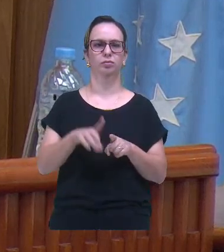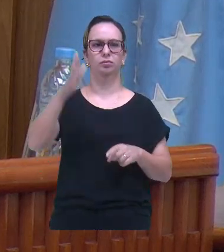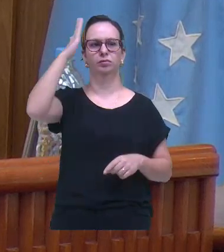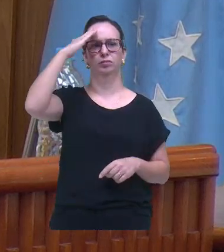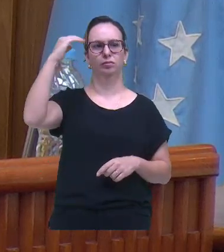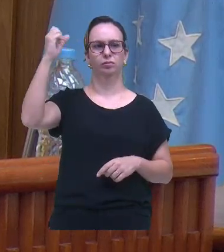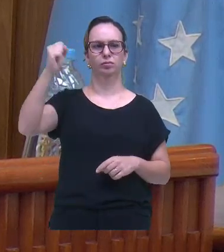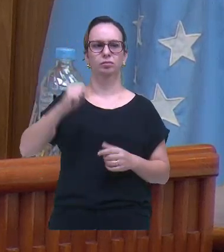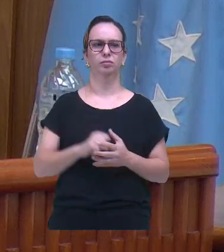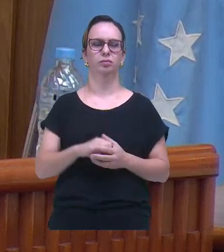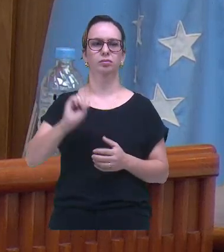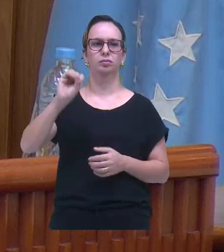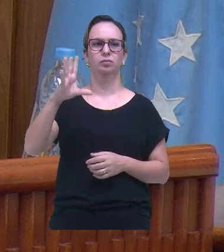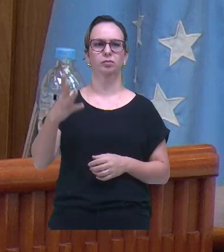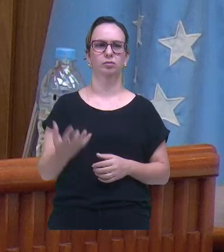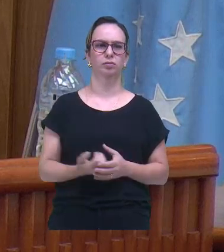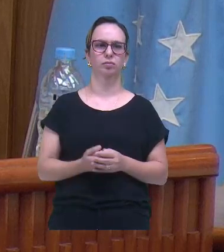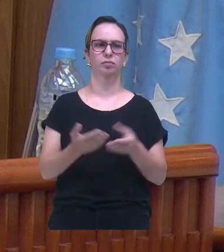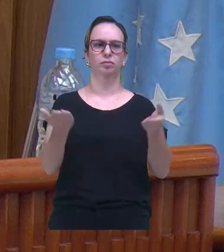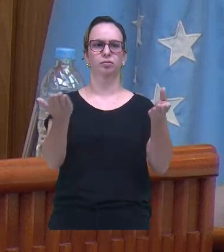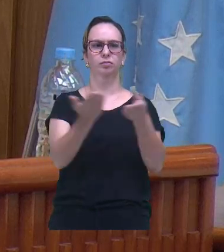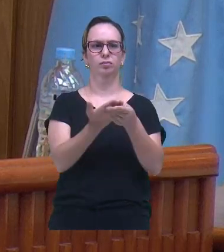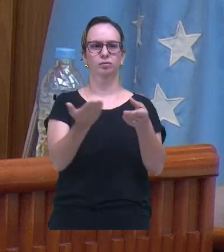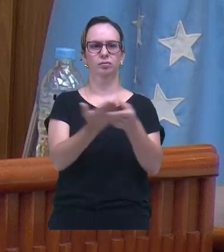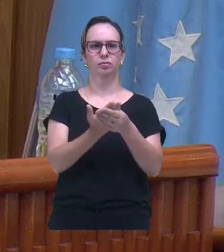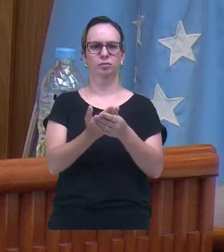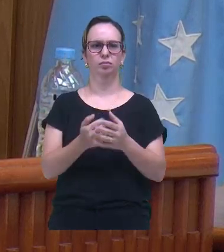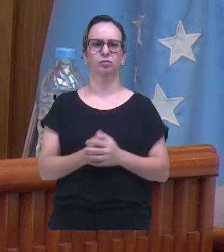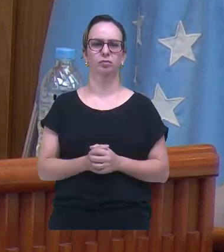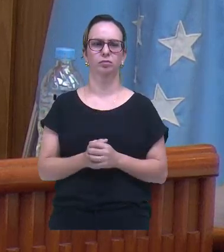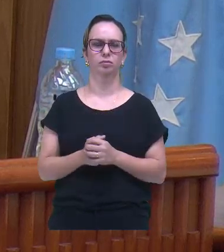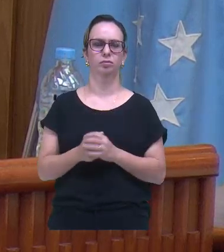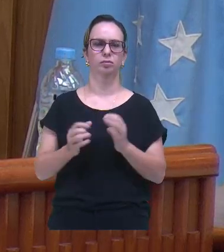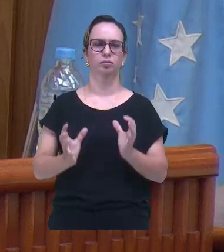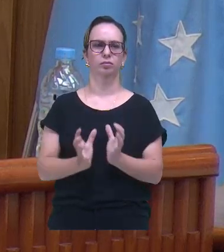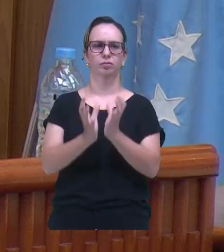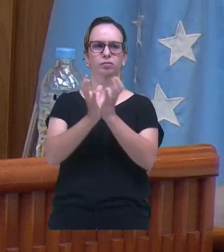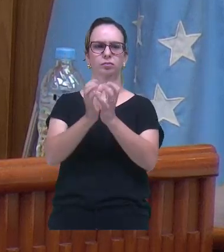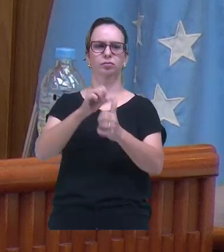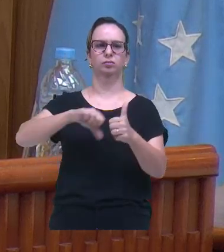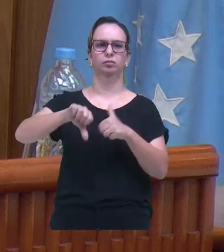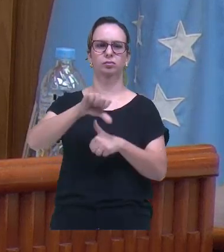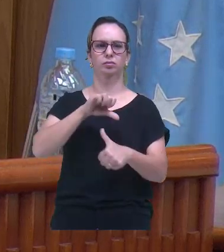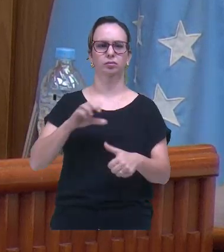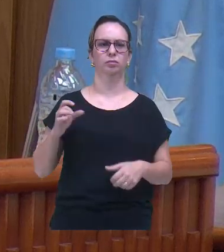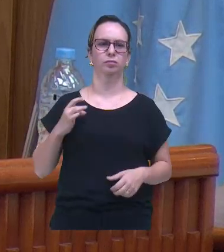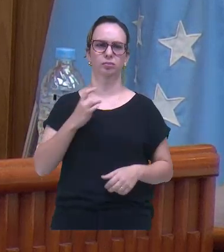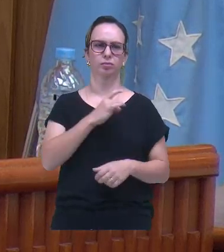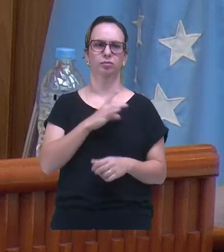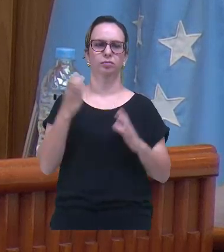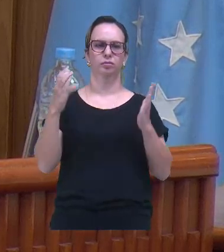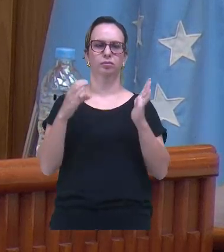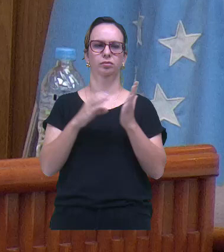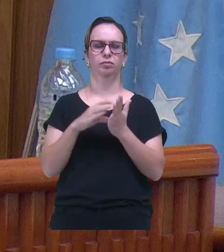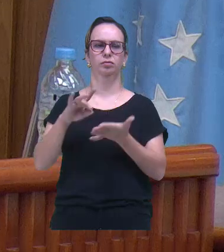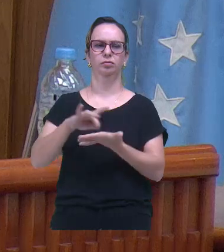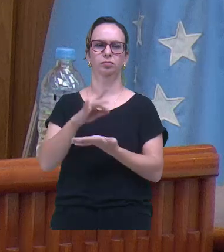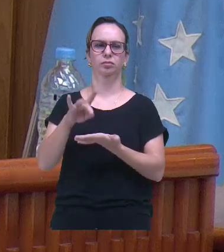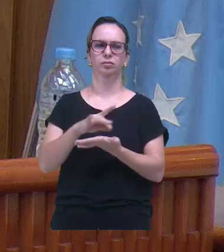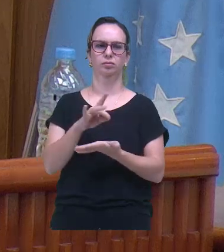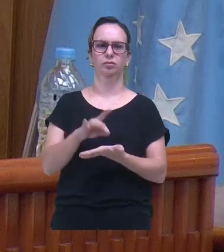um longo processo de articulação do movimento da reforma sanitária e da sociedade civil